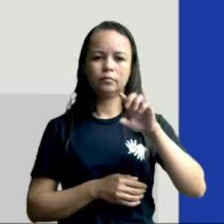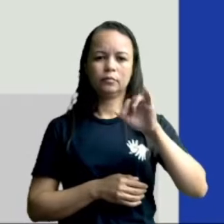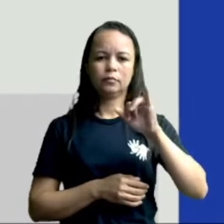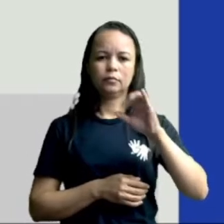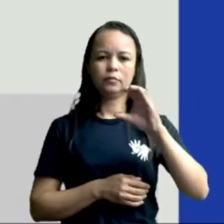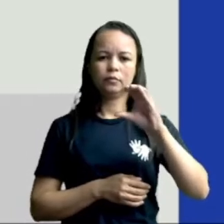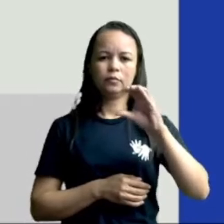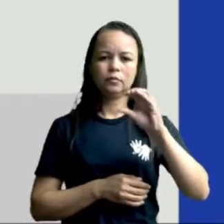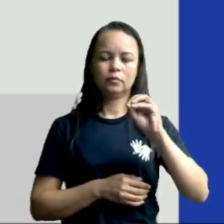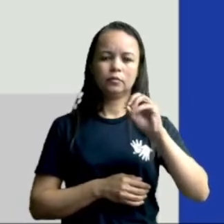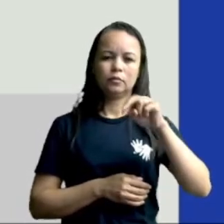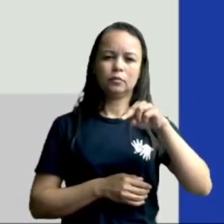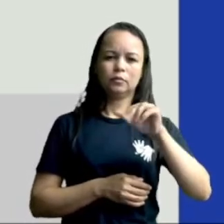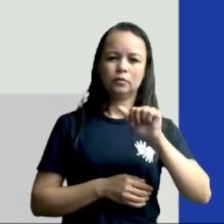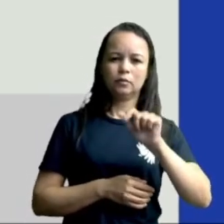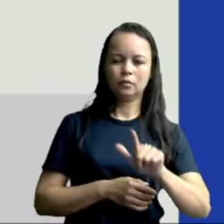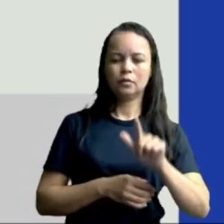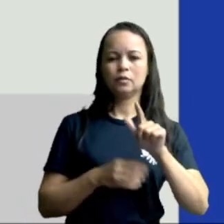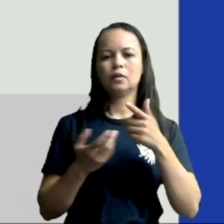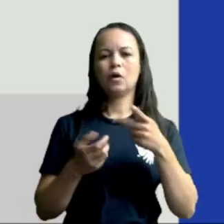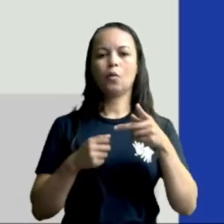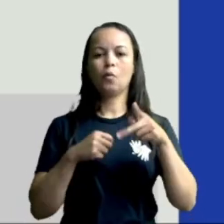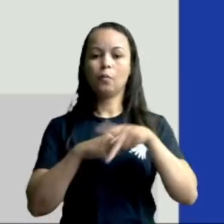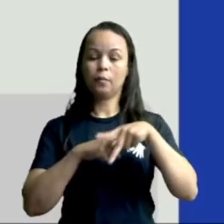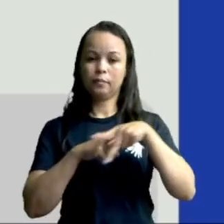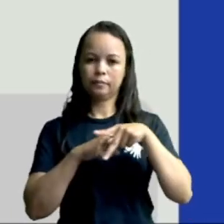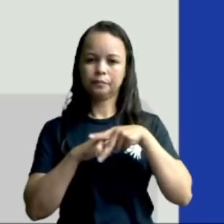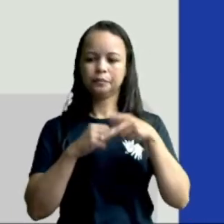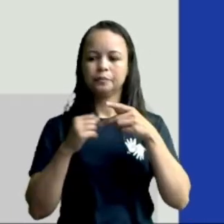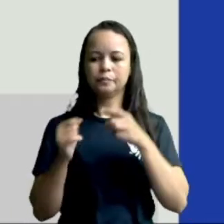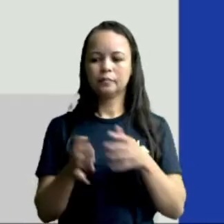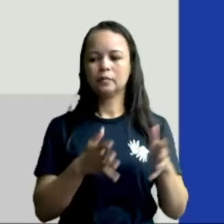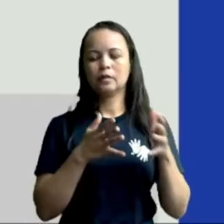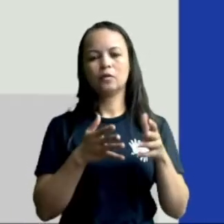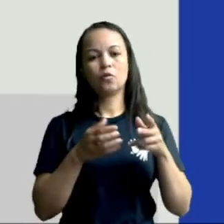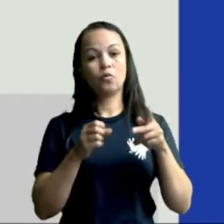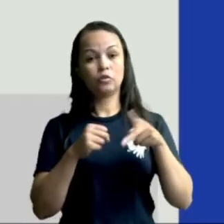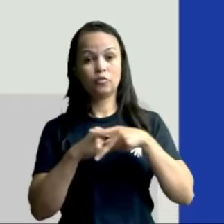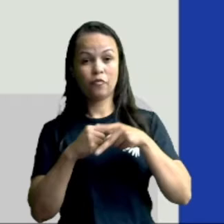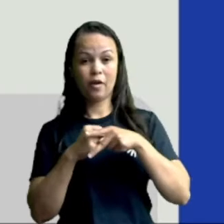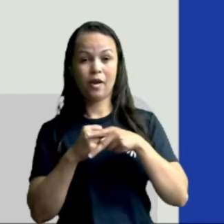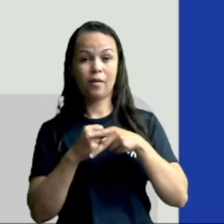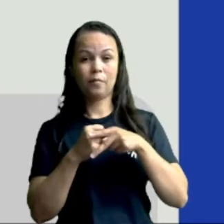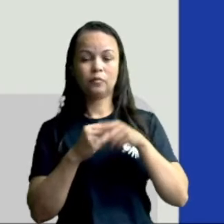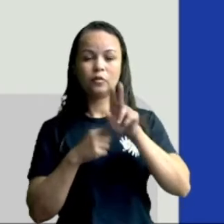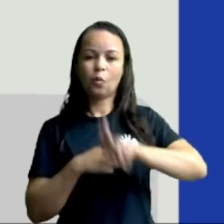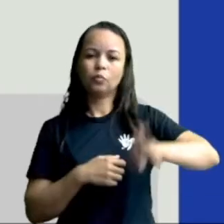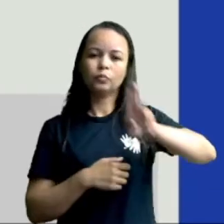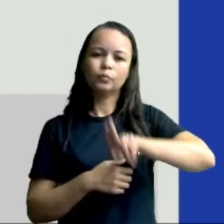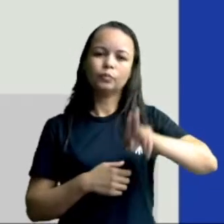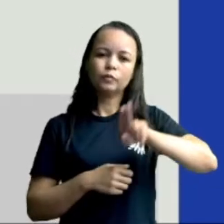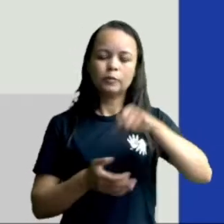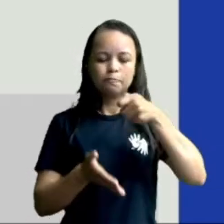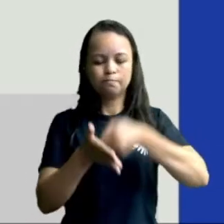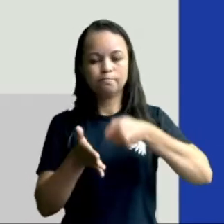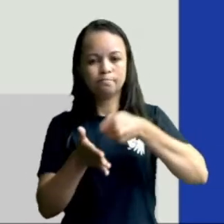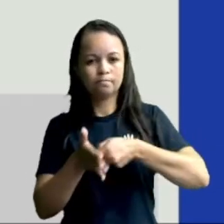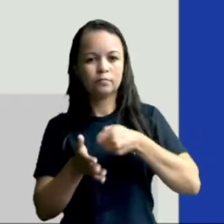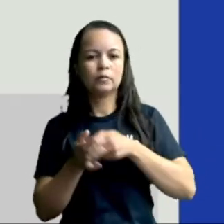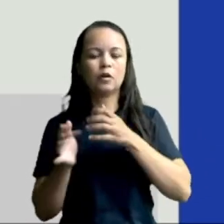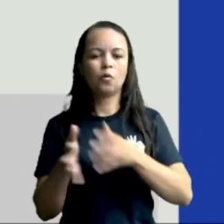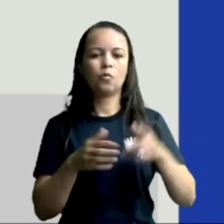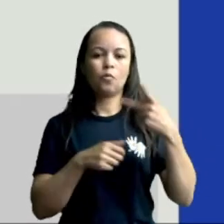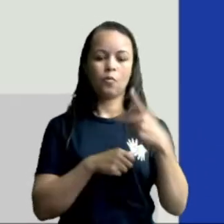o pronome reflexivo, porque os verbos reflexivos, eles são utilizados obrigatoriamente com